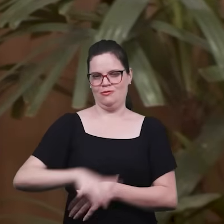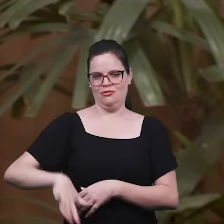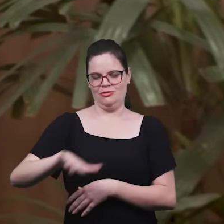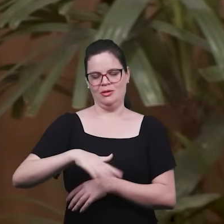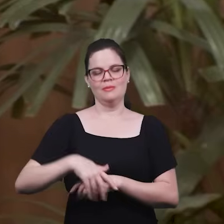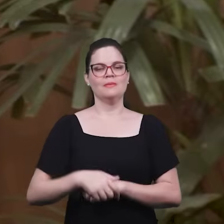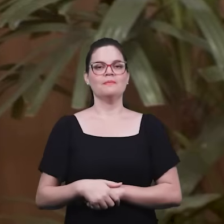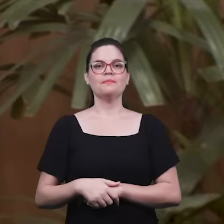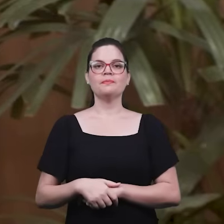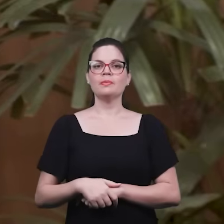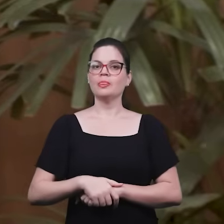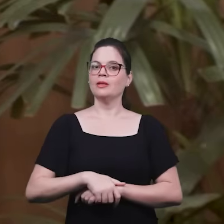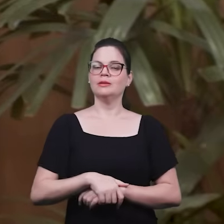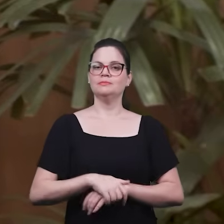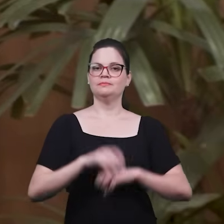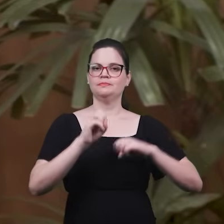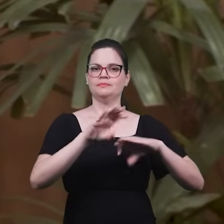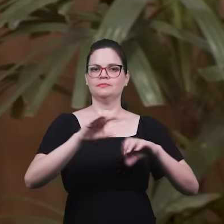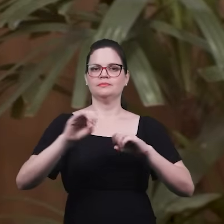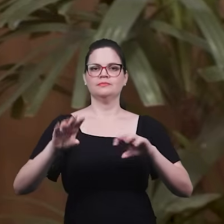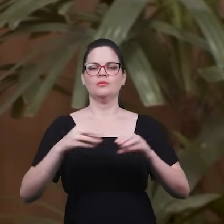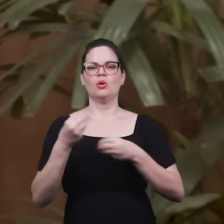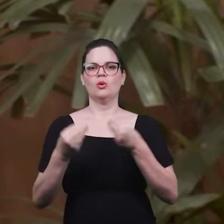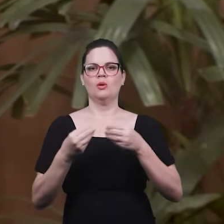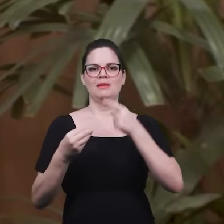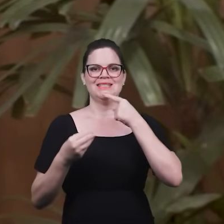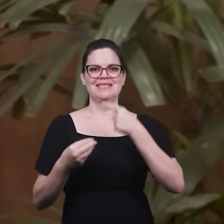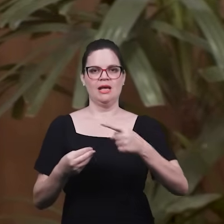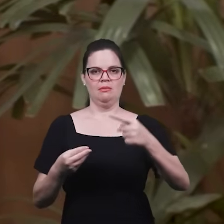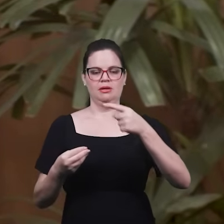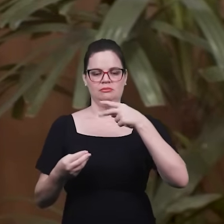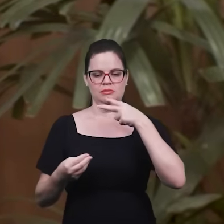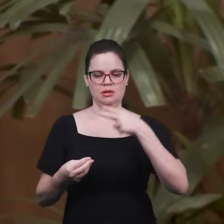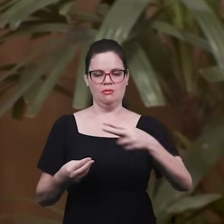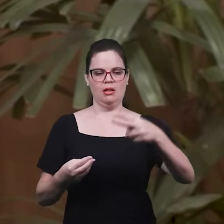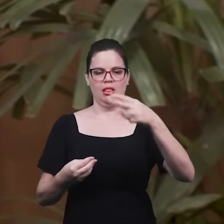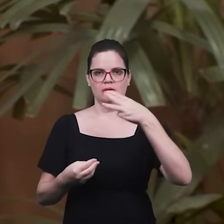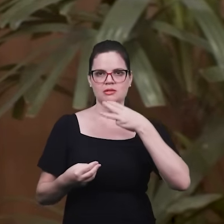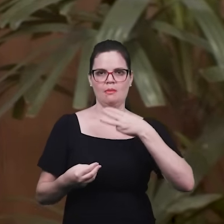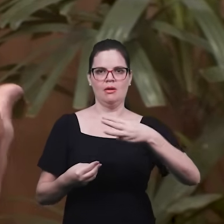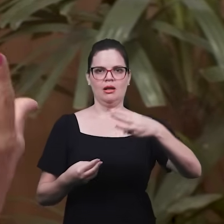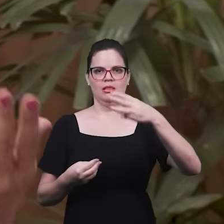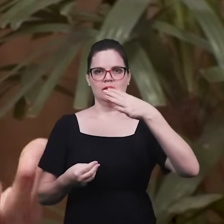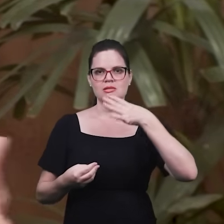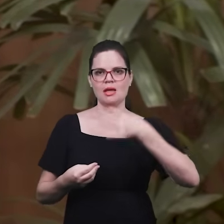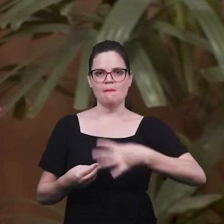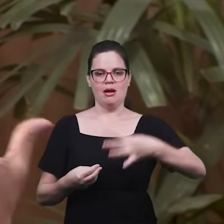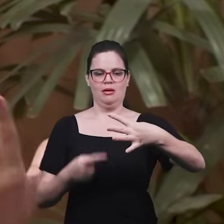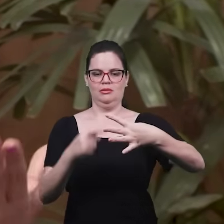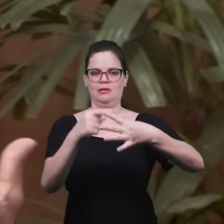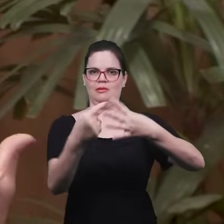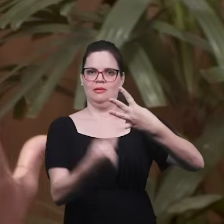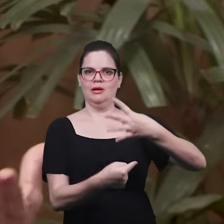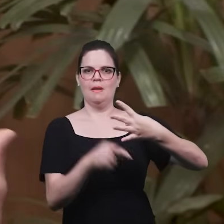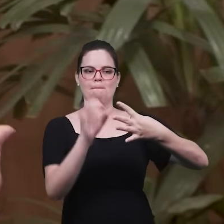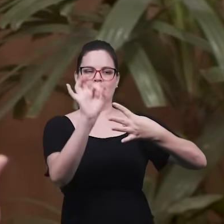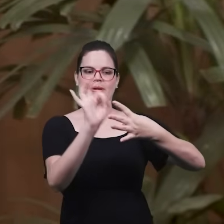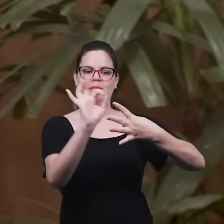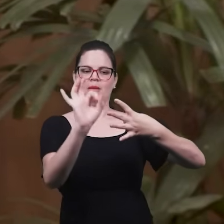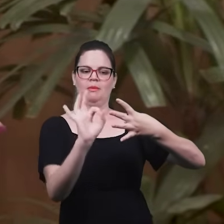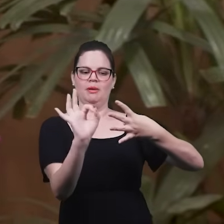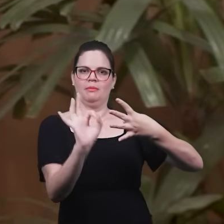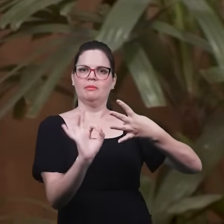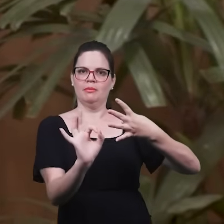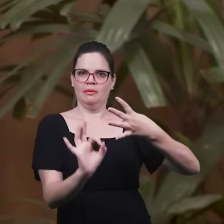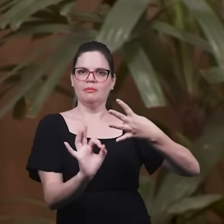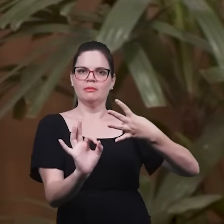da igreja, a respeito das semanas de preparação, que geralmente é assim que